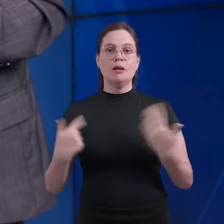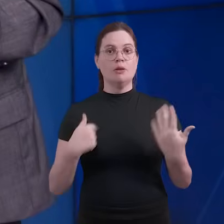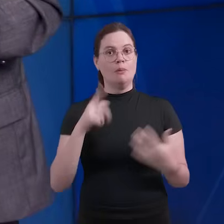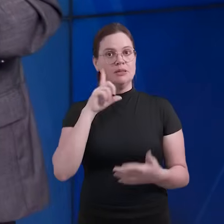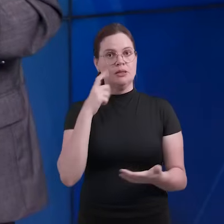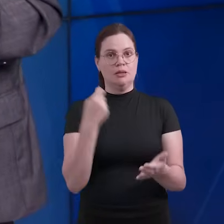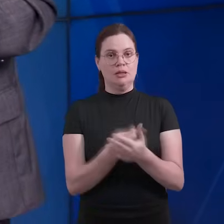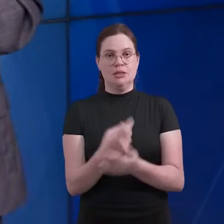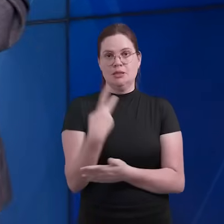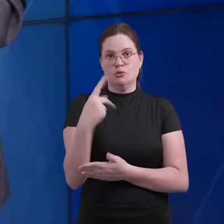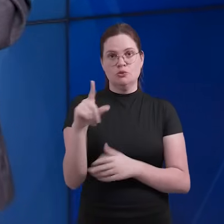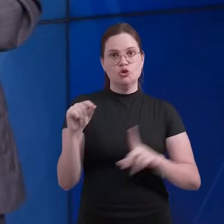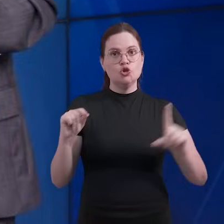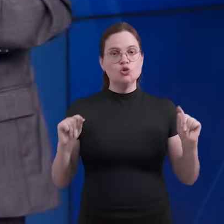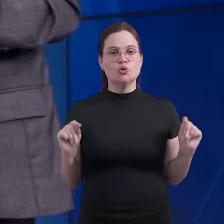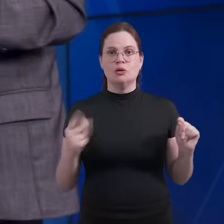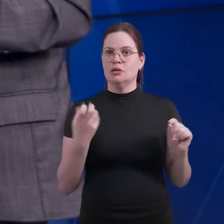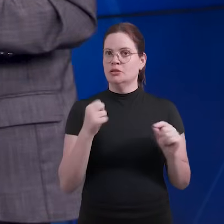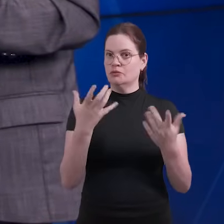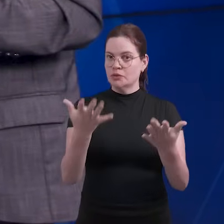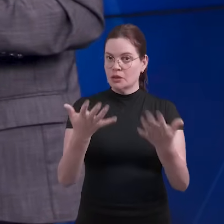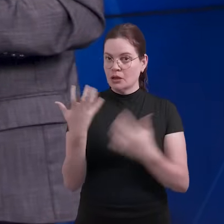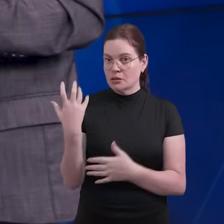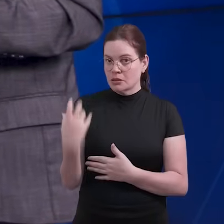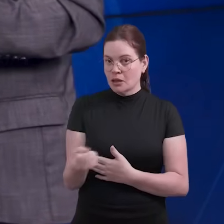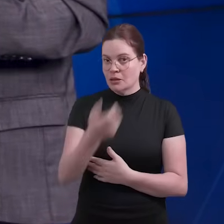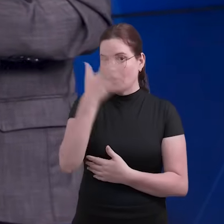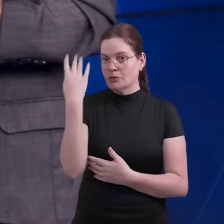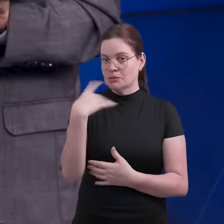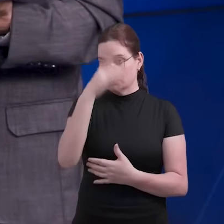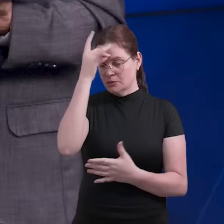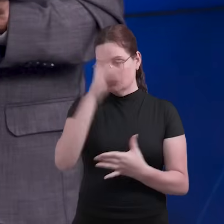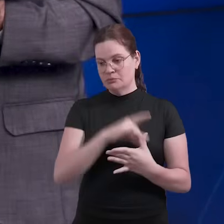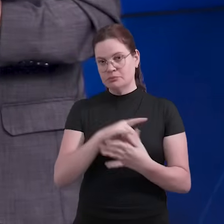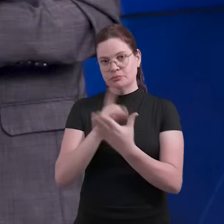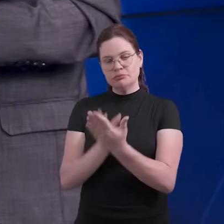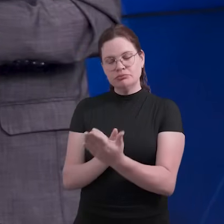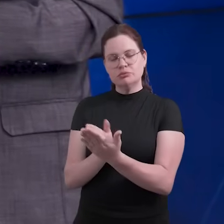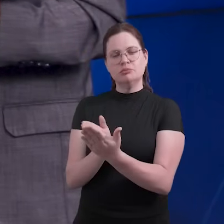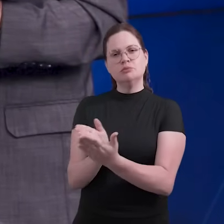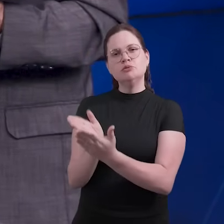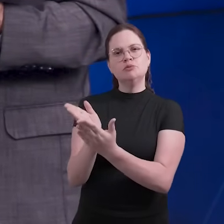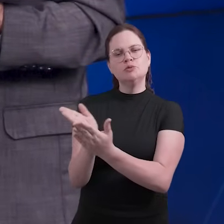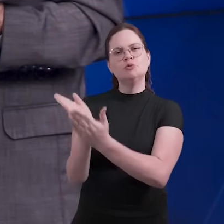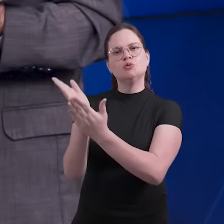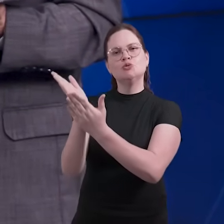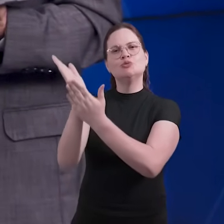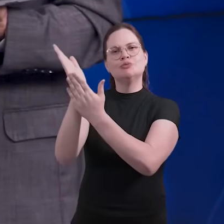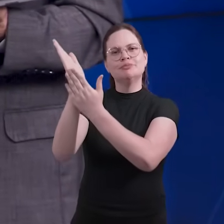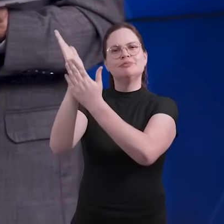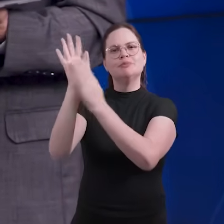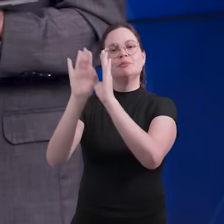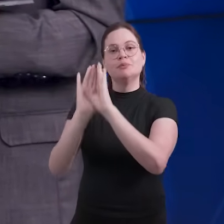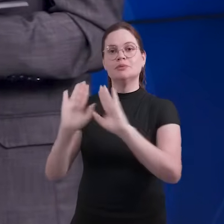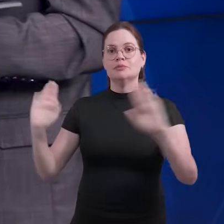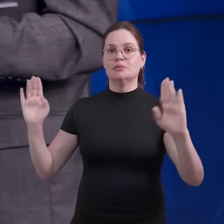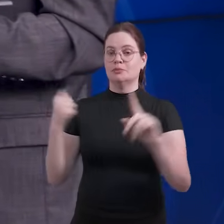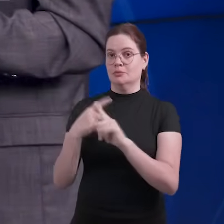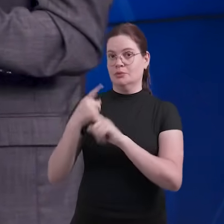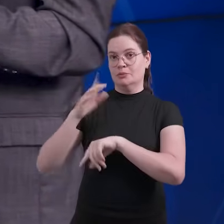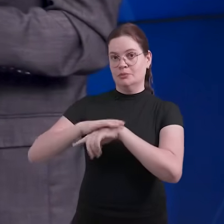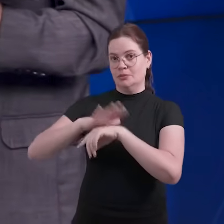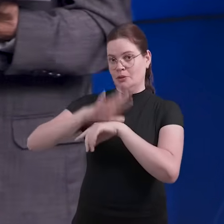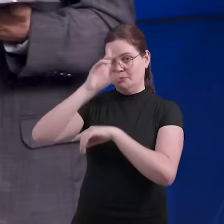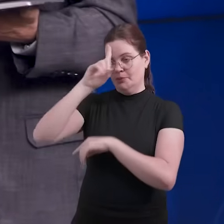isso, é livre-arbítrio. Mas se ele escolheu caminhar com o Espírito Santo, ele vai em direção à frente, caminhando para o alvo, para a